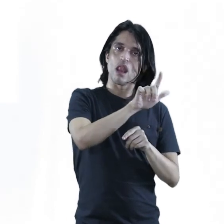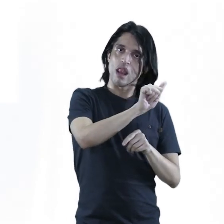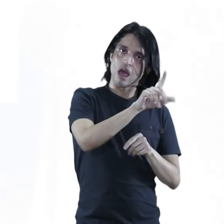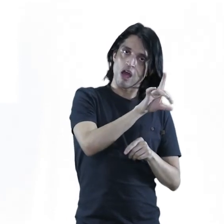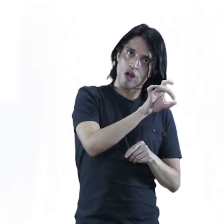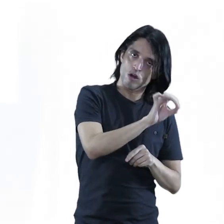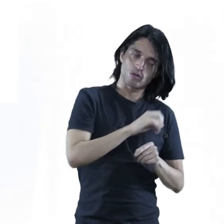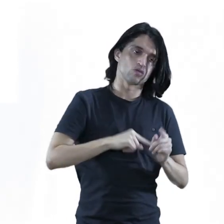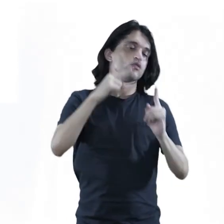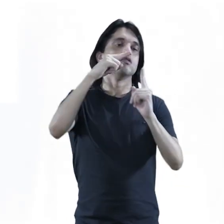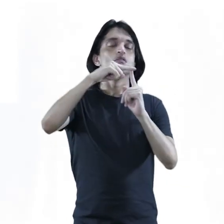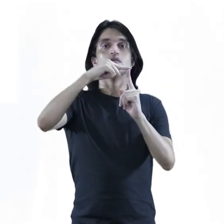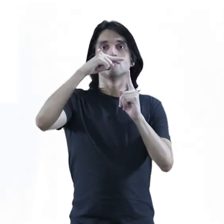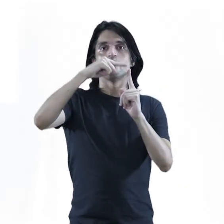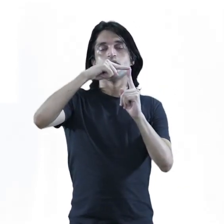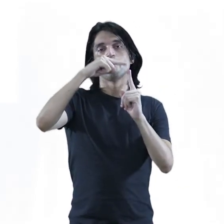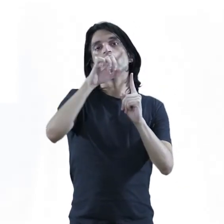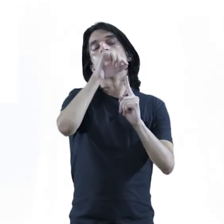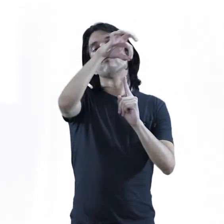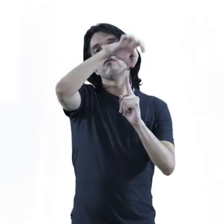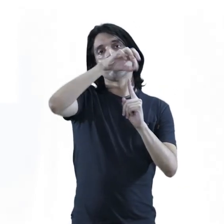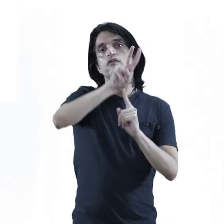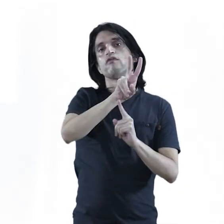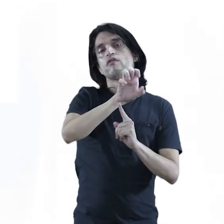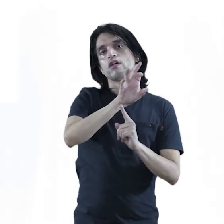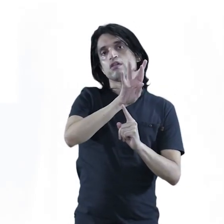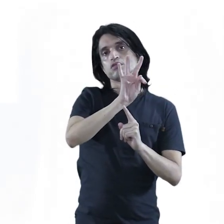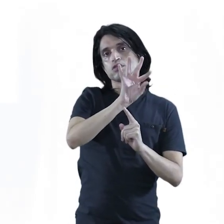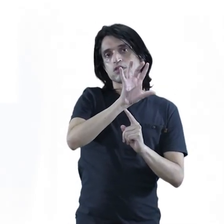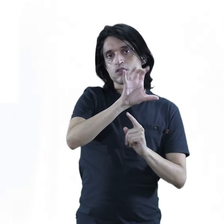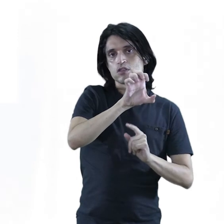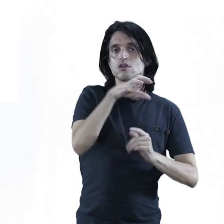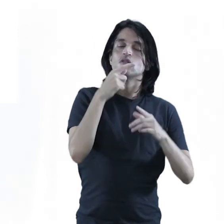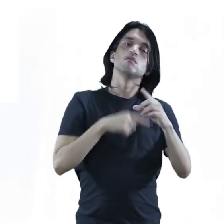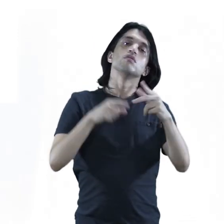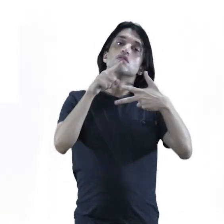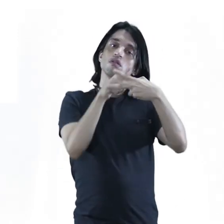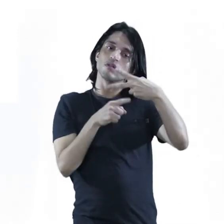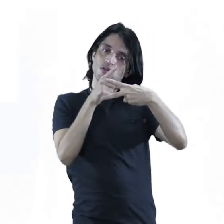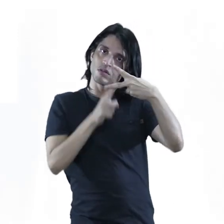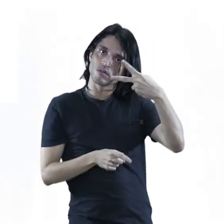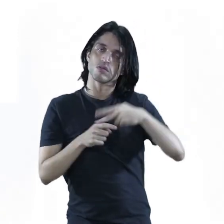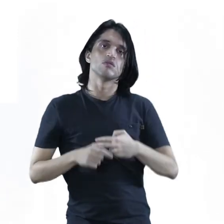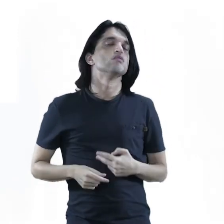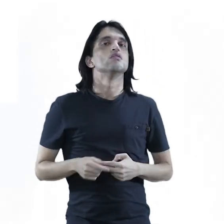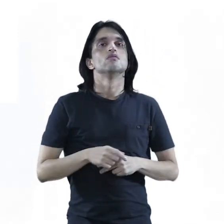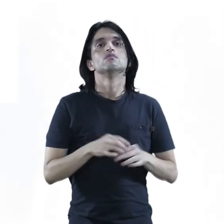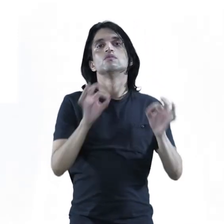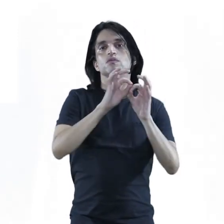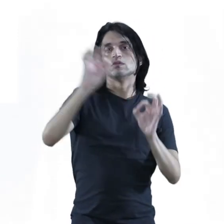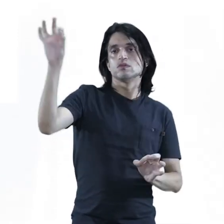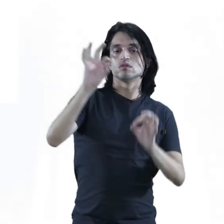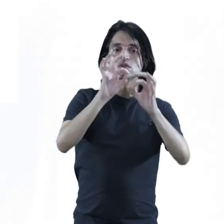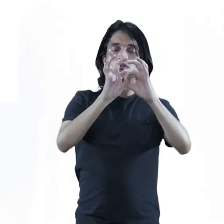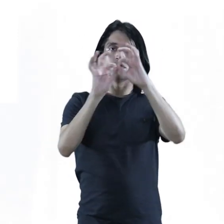de encontro de 2 segmentos de reta, ângulo, região ilimitada entre 2 segmentos de reta, diagonal, segmento de